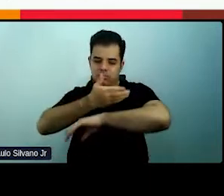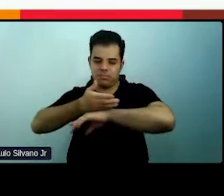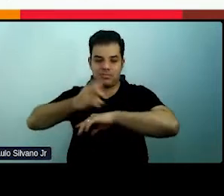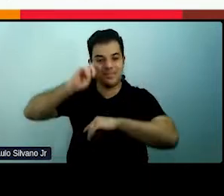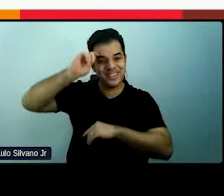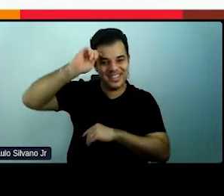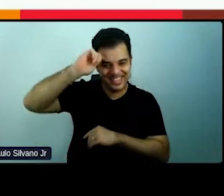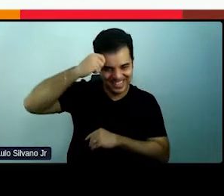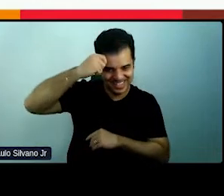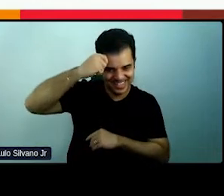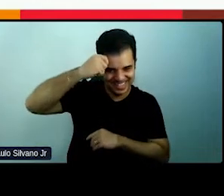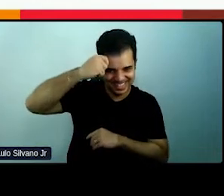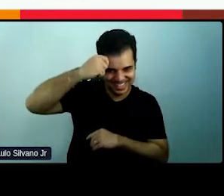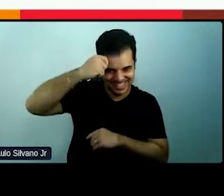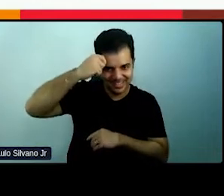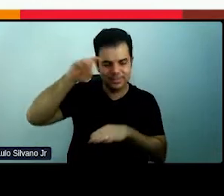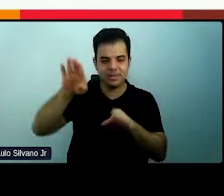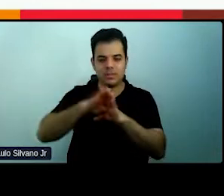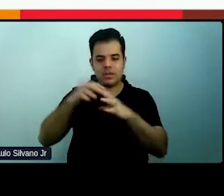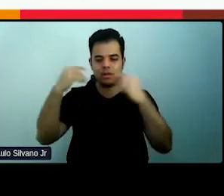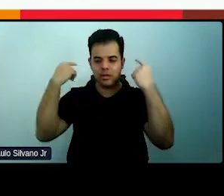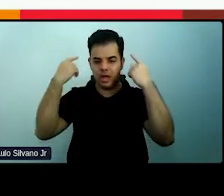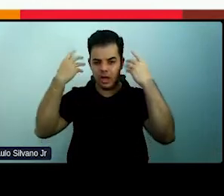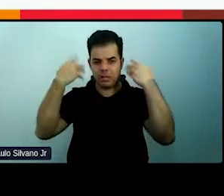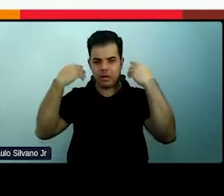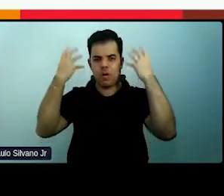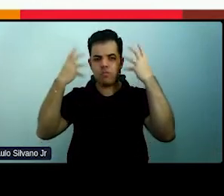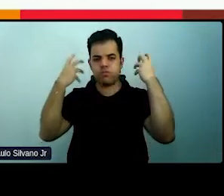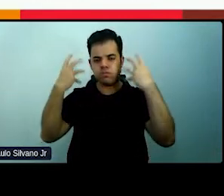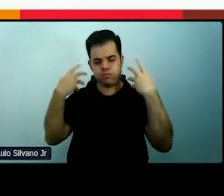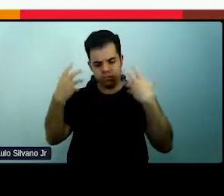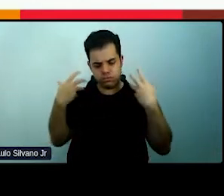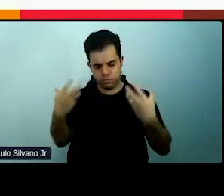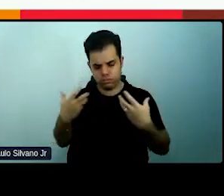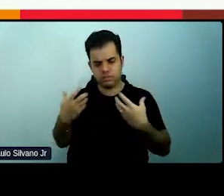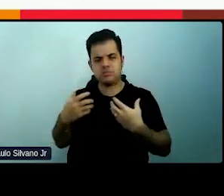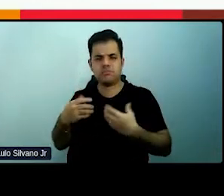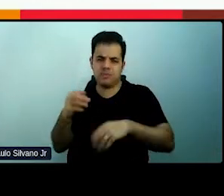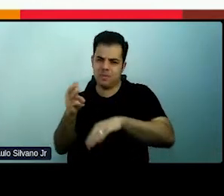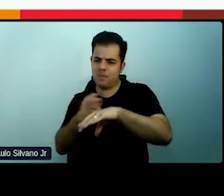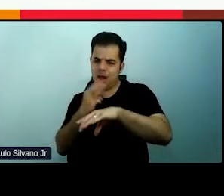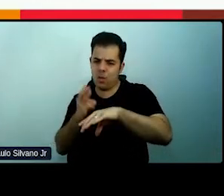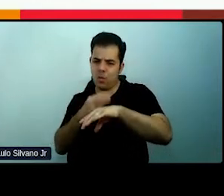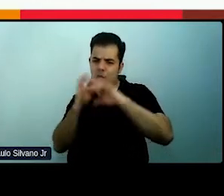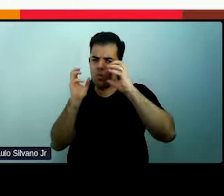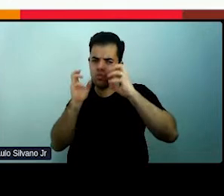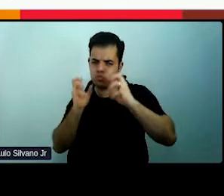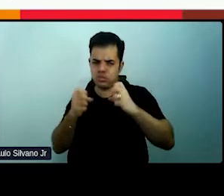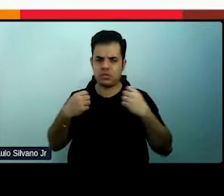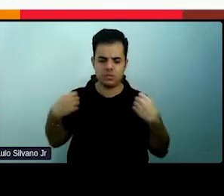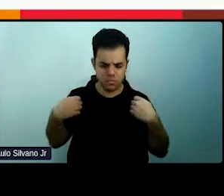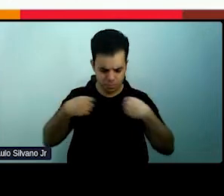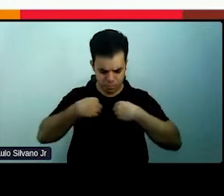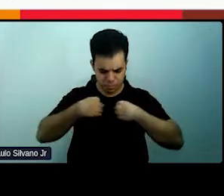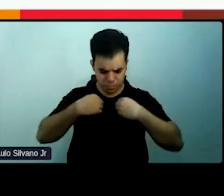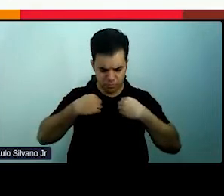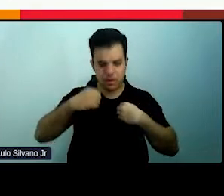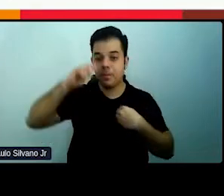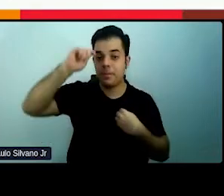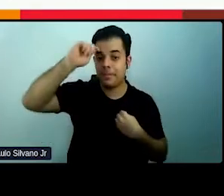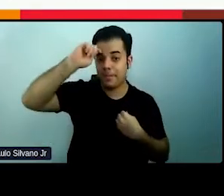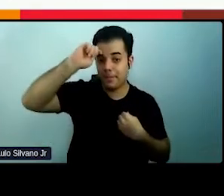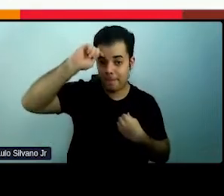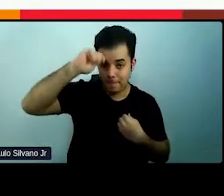negra e cabelo cacheado, castanho, escuro. Estou vestindo uma camiseta preta,